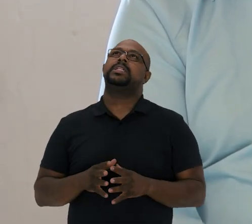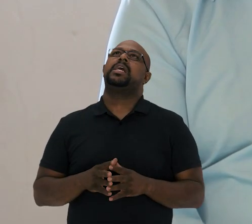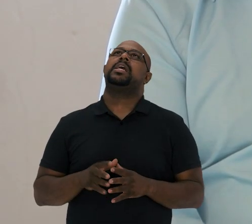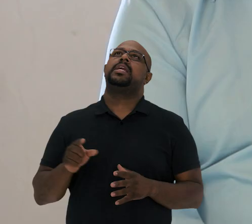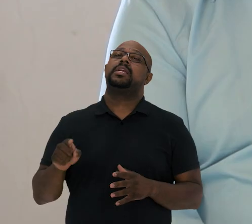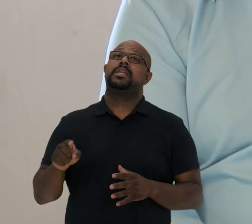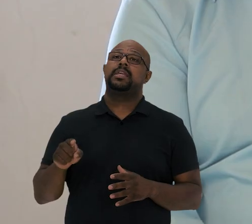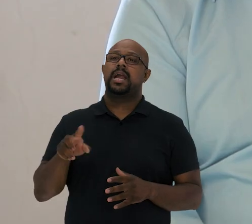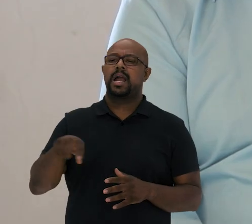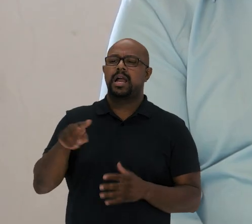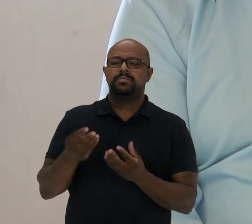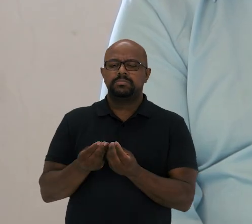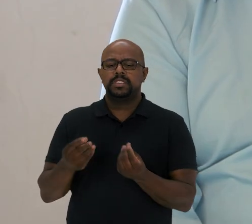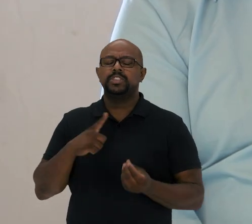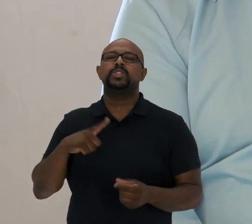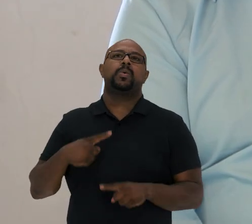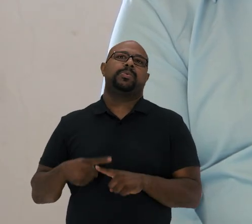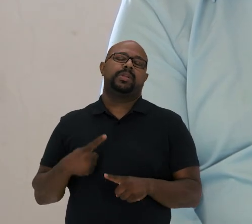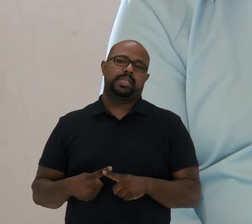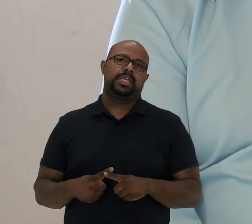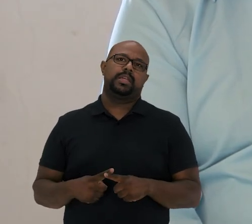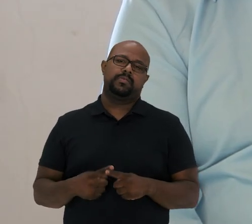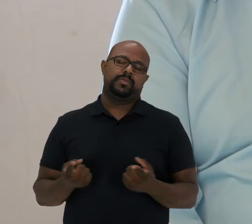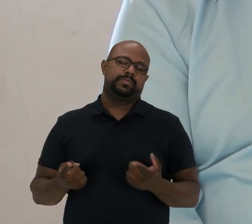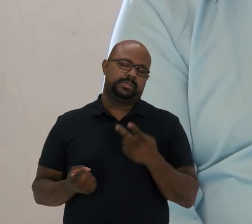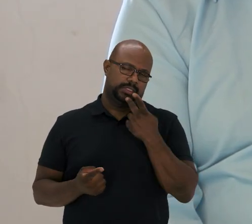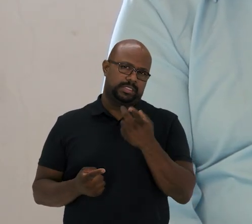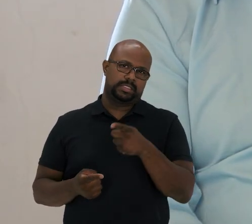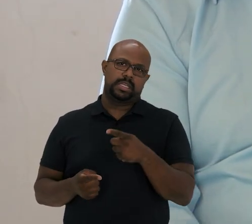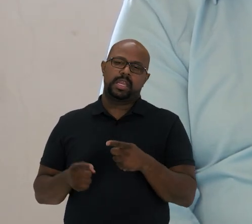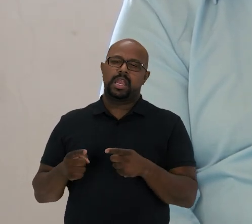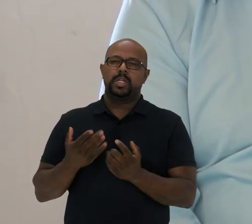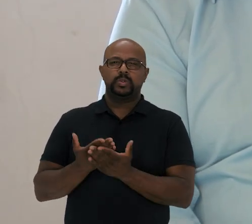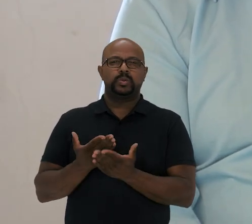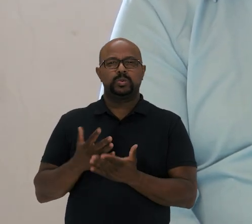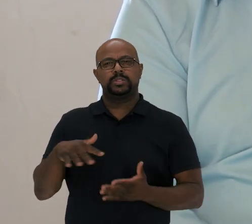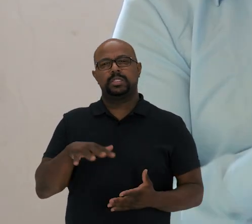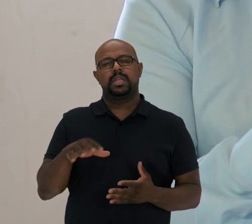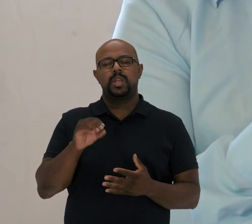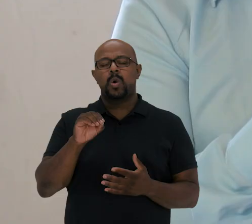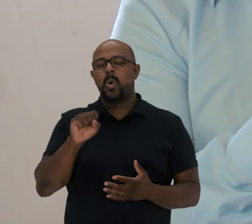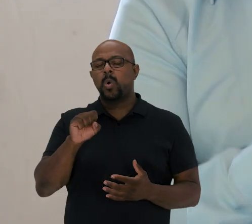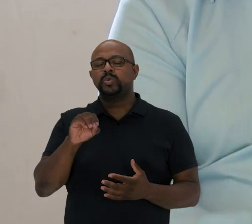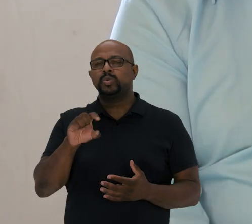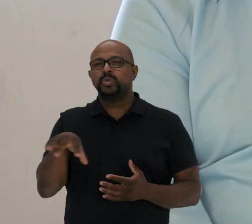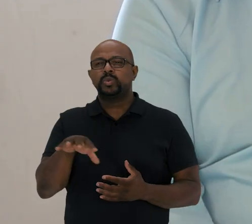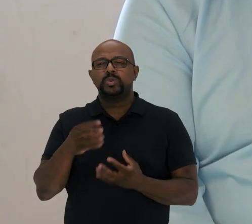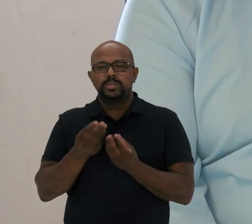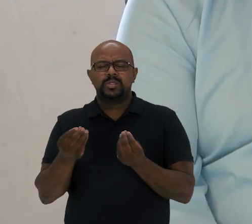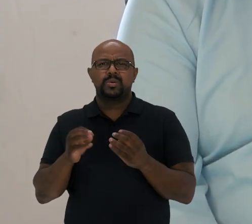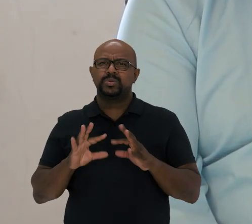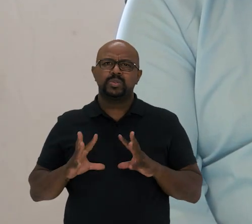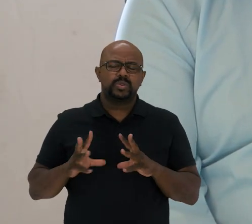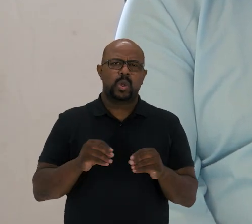né, de que aquilo ali tinha um porquê, né, vamos dizer assim, aquele estudo ali, aquele ossinho,